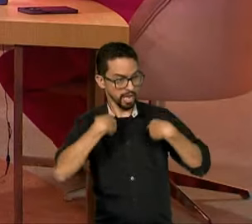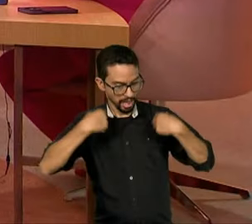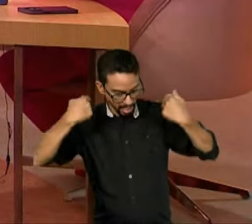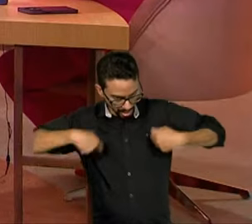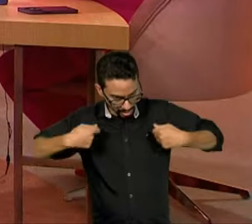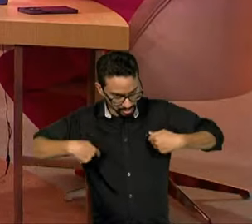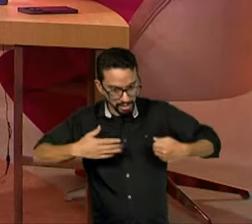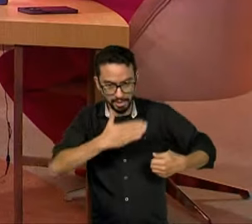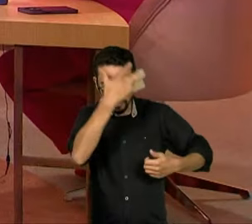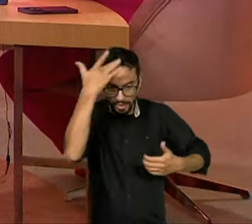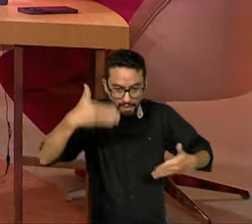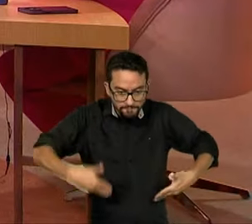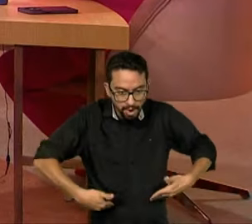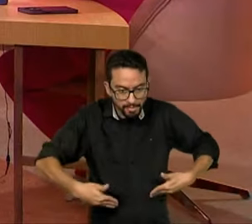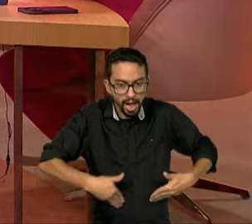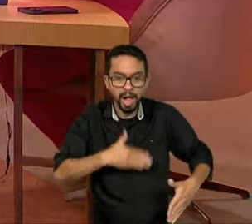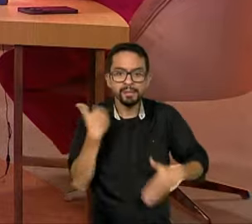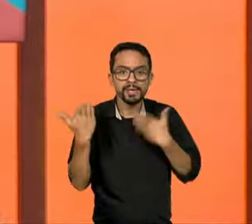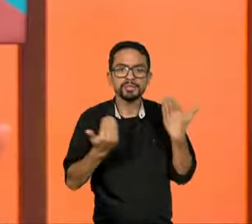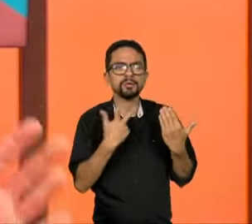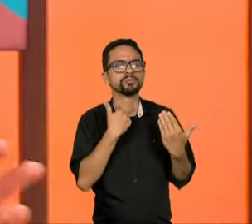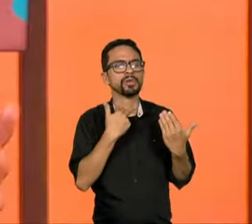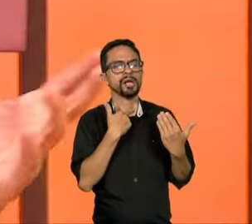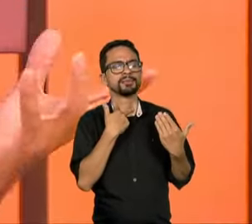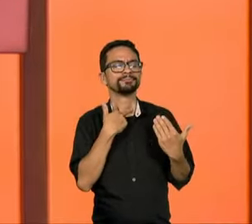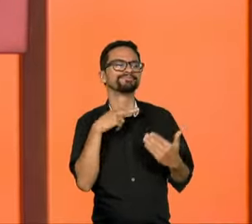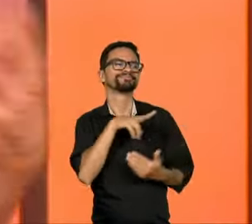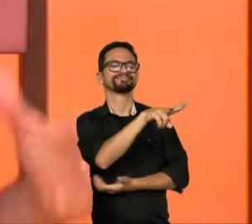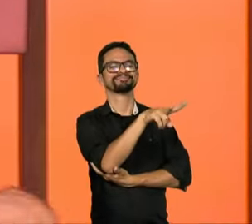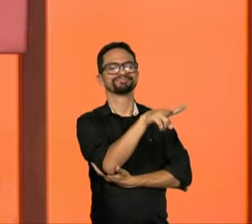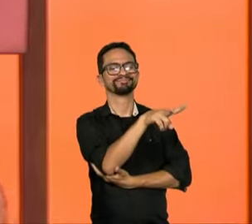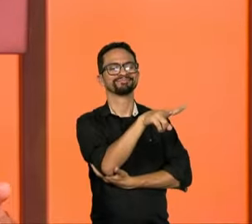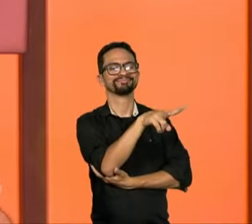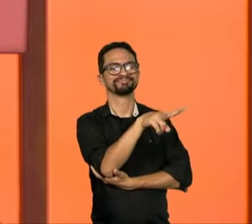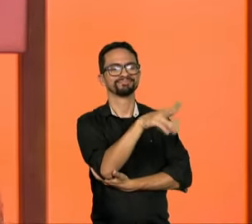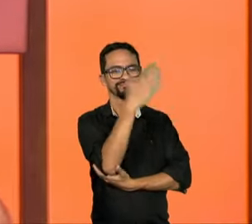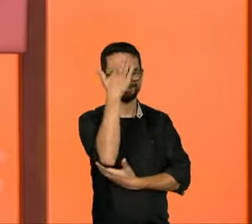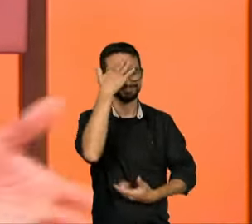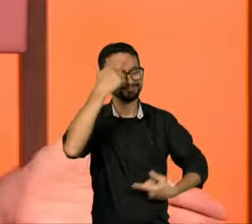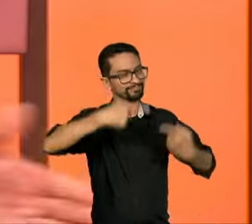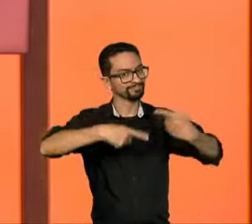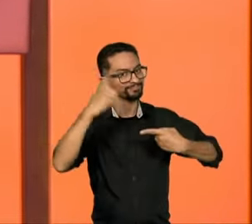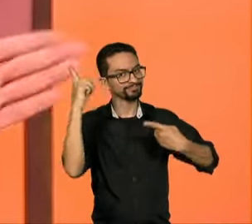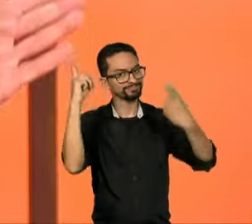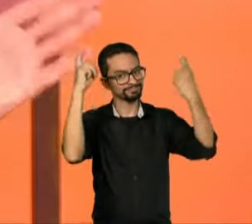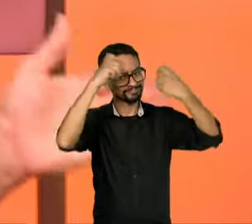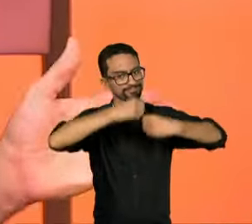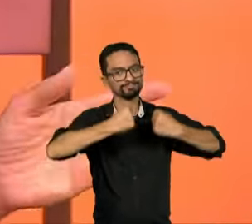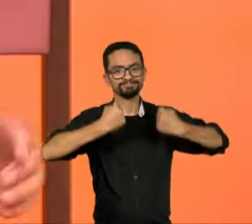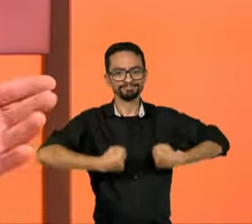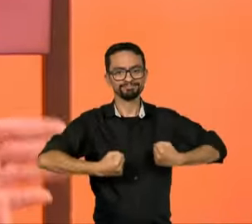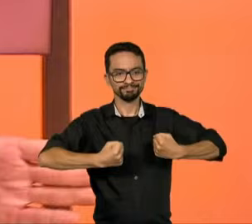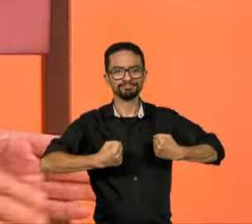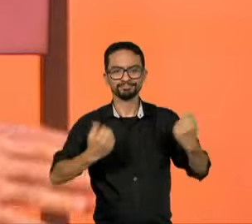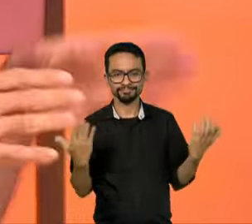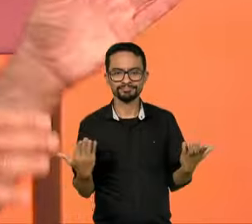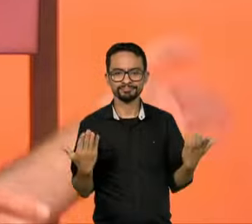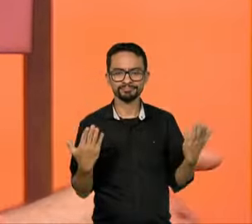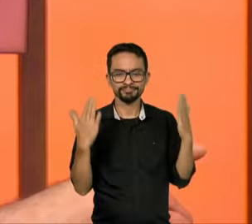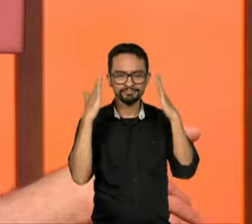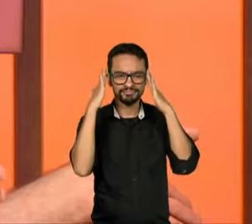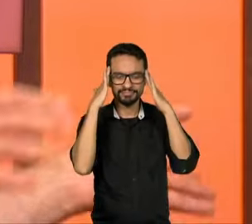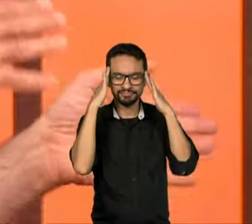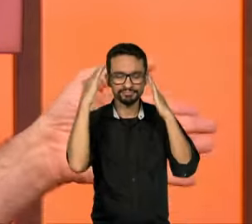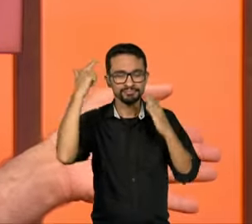aqui, que tem gente morrendo de fome. Por que eu não posso? Então, é um debate complexo, denso. Tanto é que todas as COPs... que